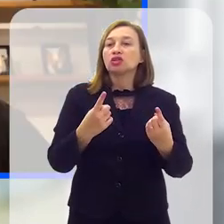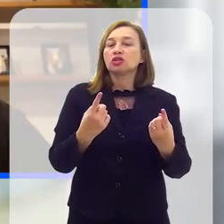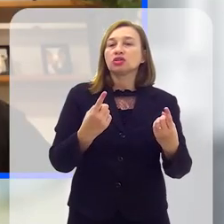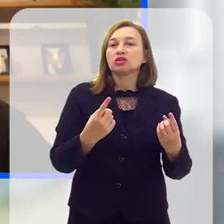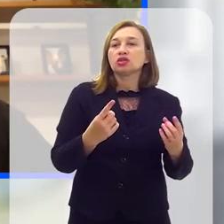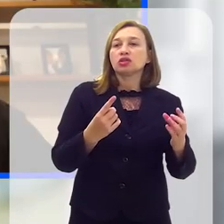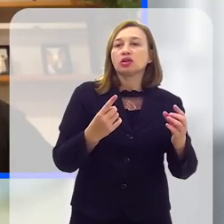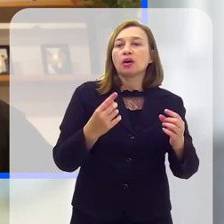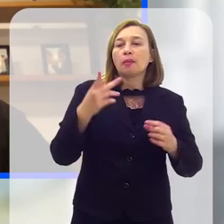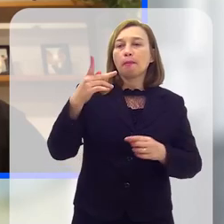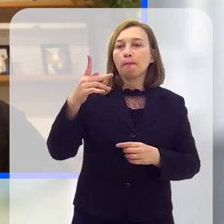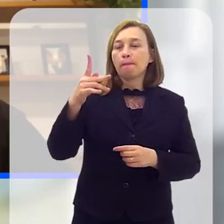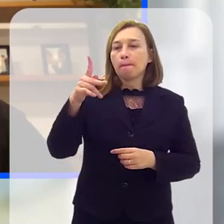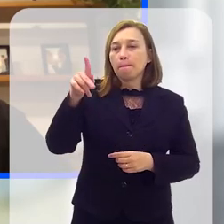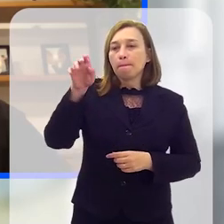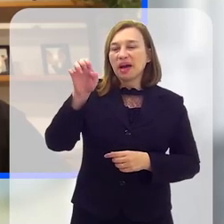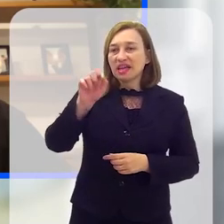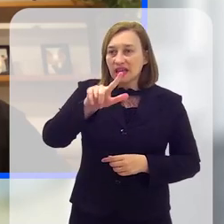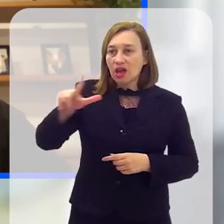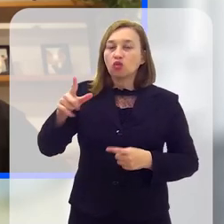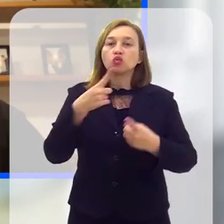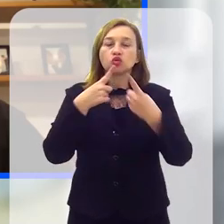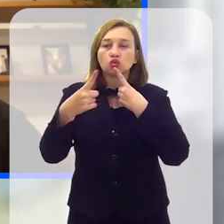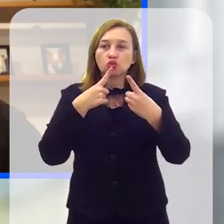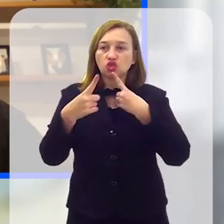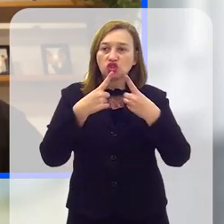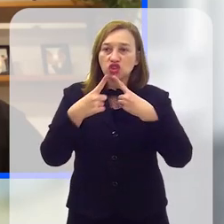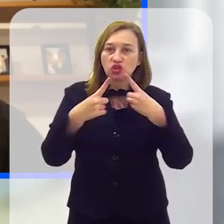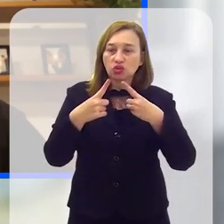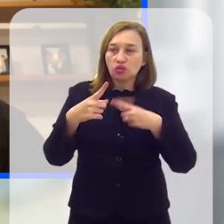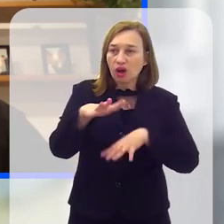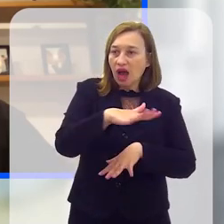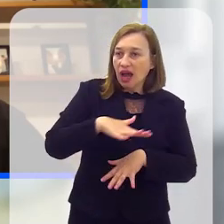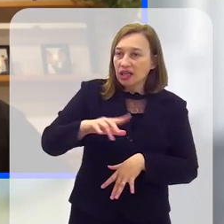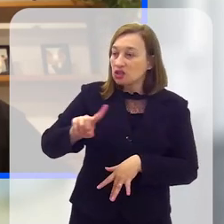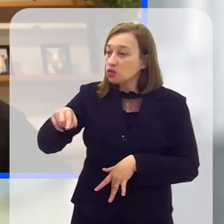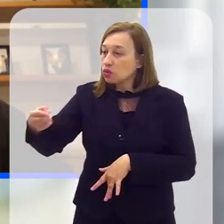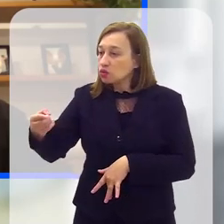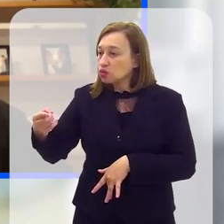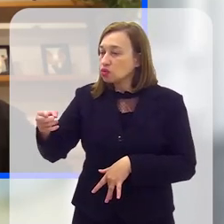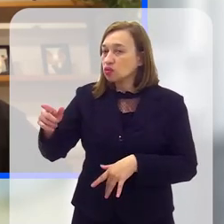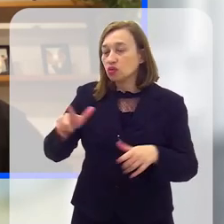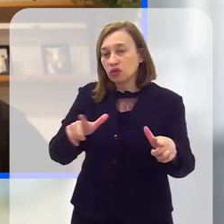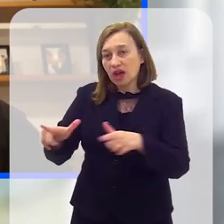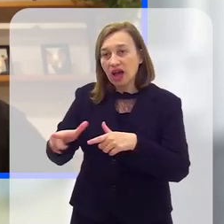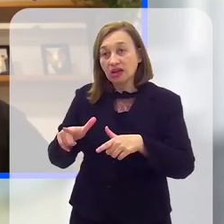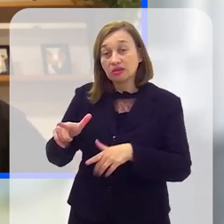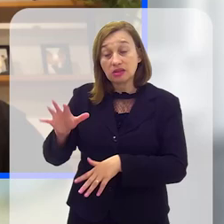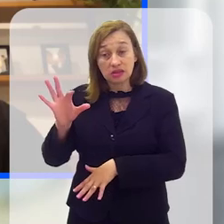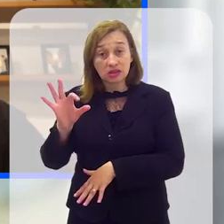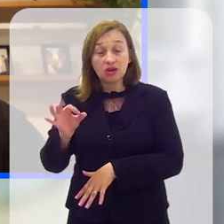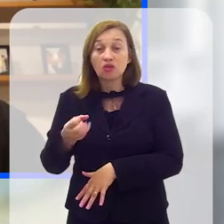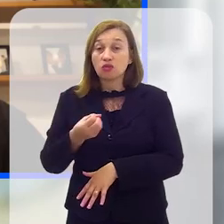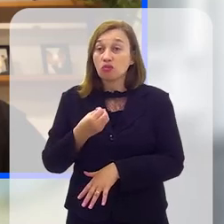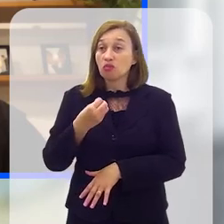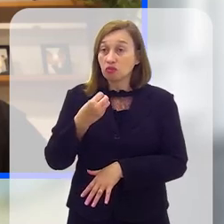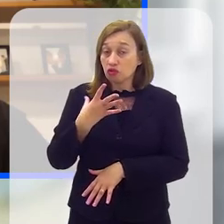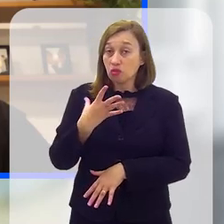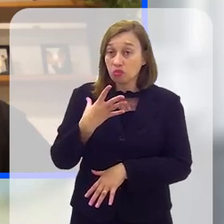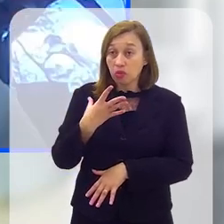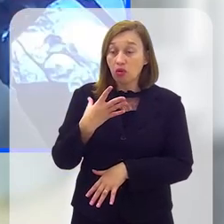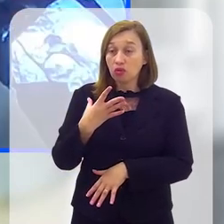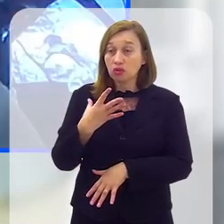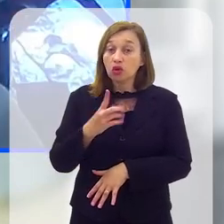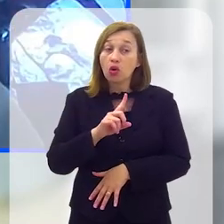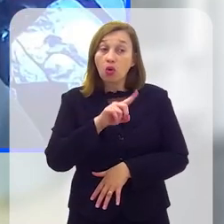de sucesso, de referências de outros locais que deram certo, os casos previstos de